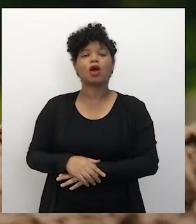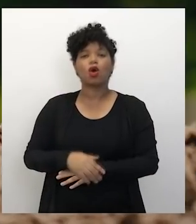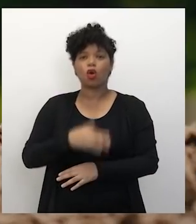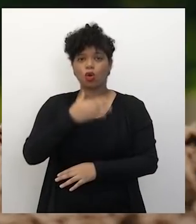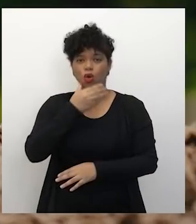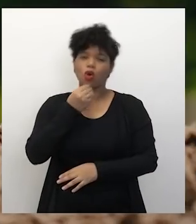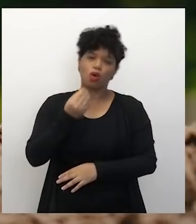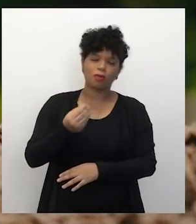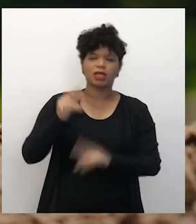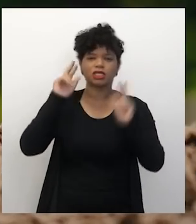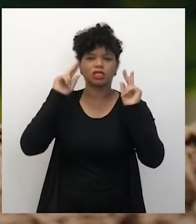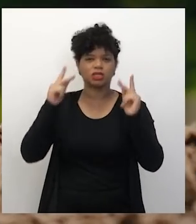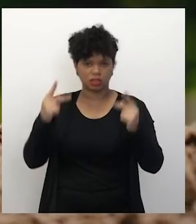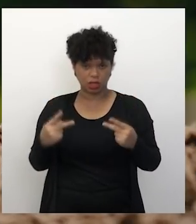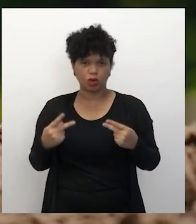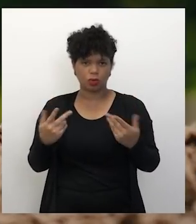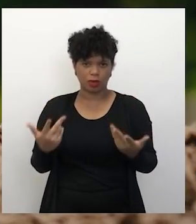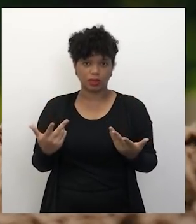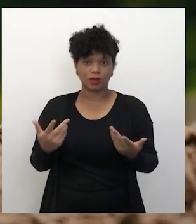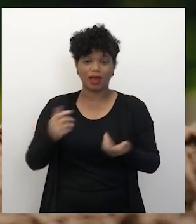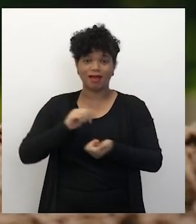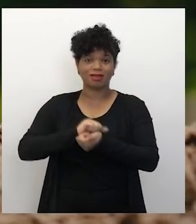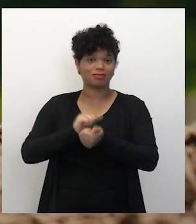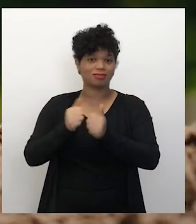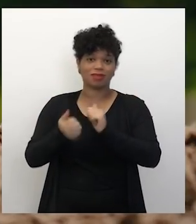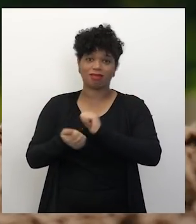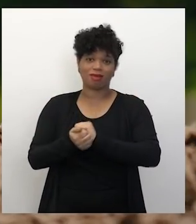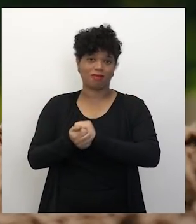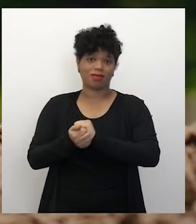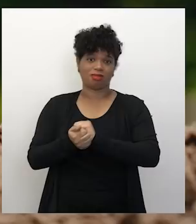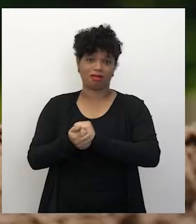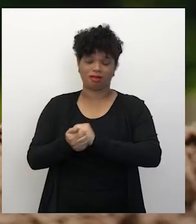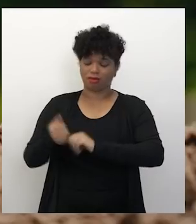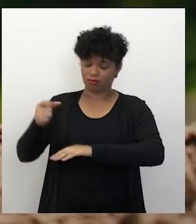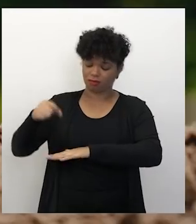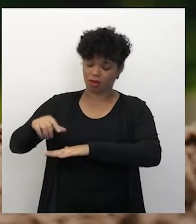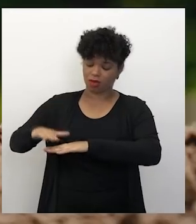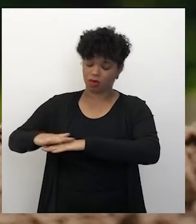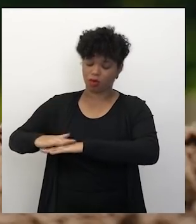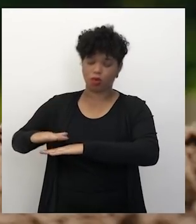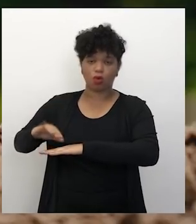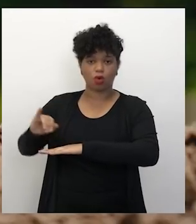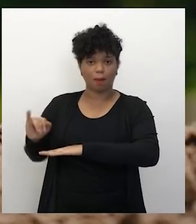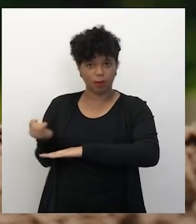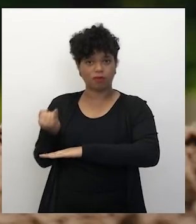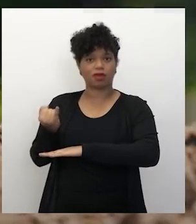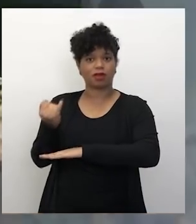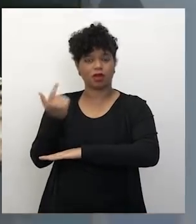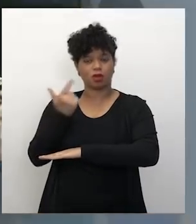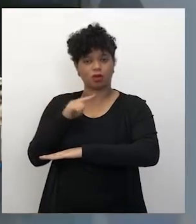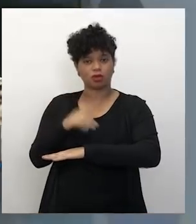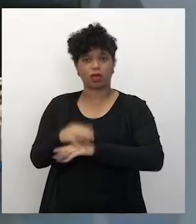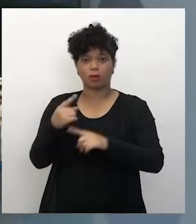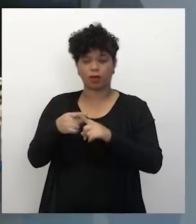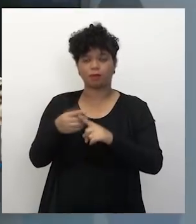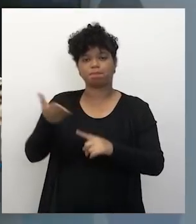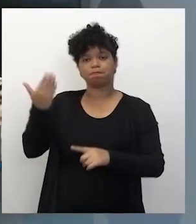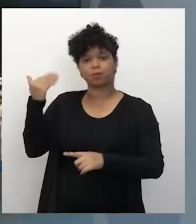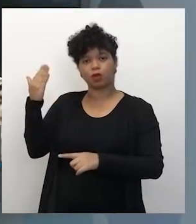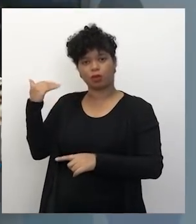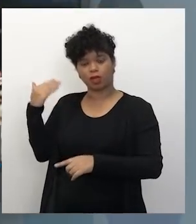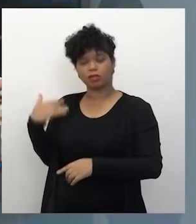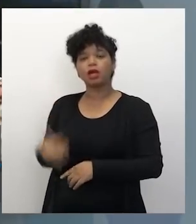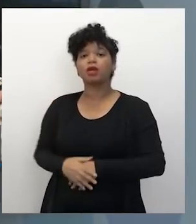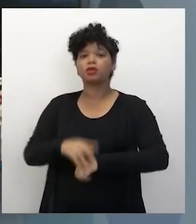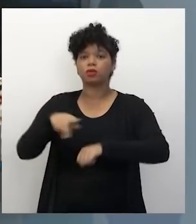ele precisou se moldar para aproveitar esse tempo. Por exemplo, no Egito Antigo, os povos precisavam aproveitar